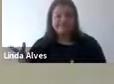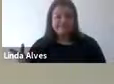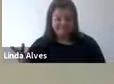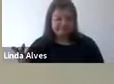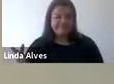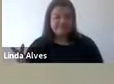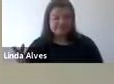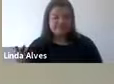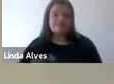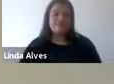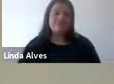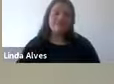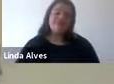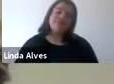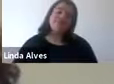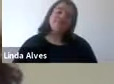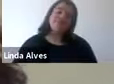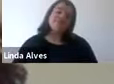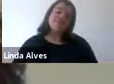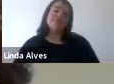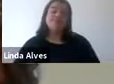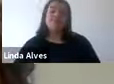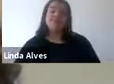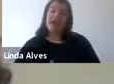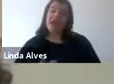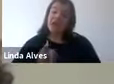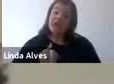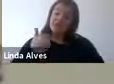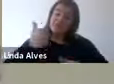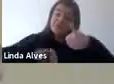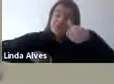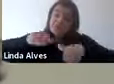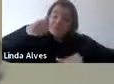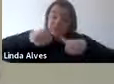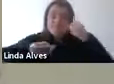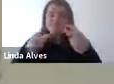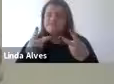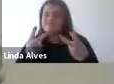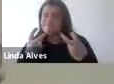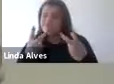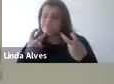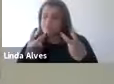sindicato. Né? Então, assim, eu avalio que